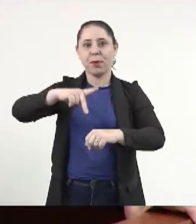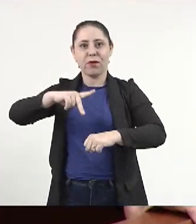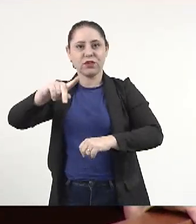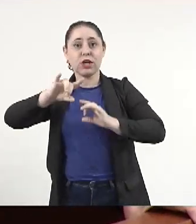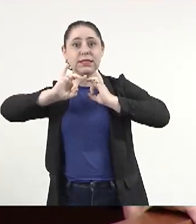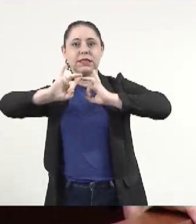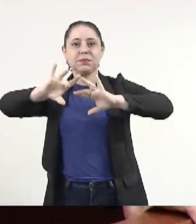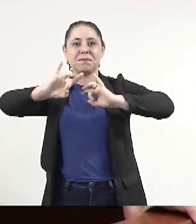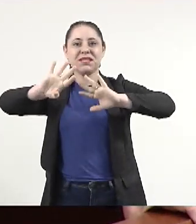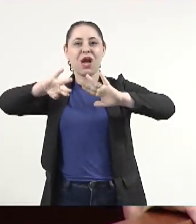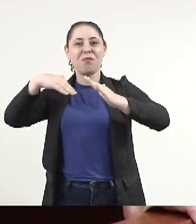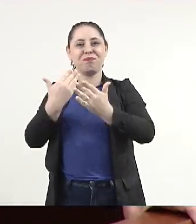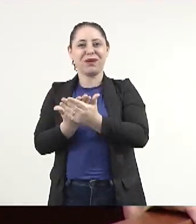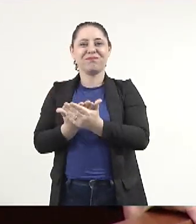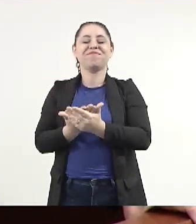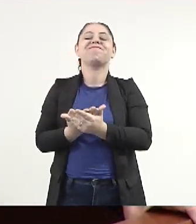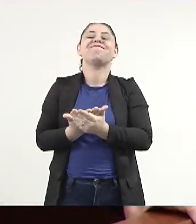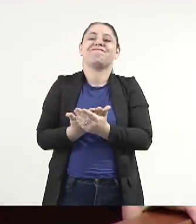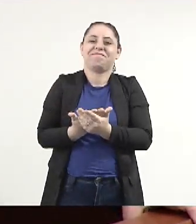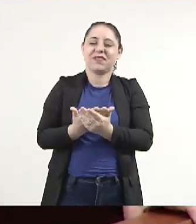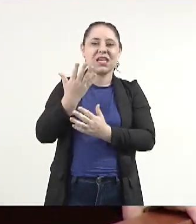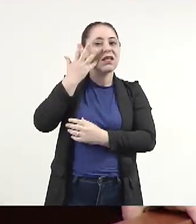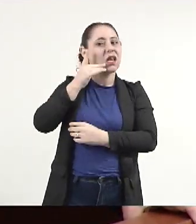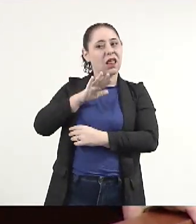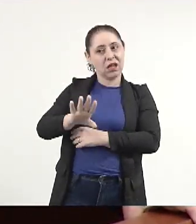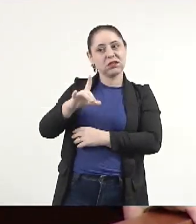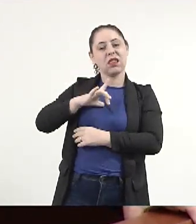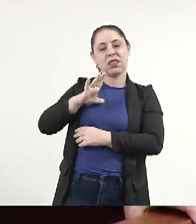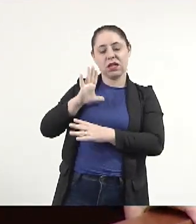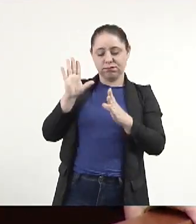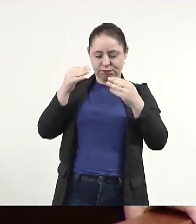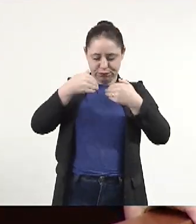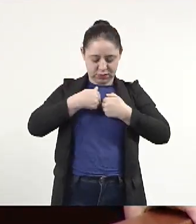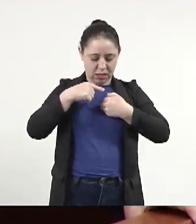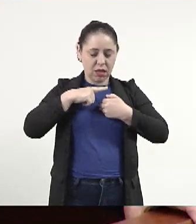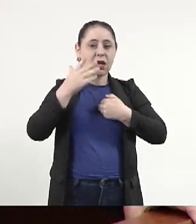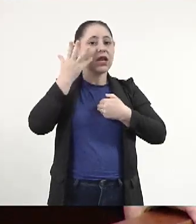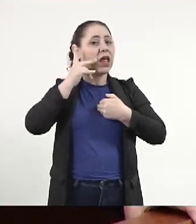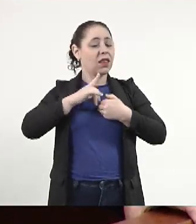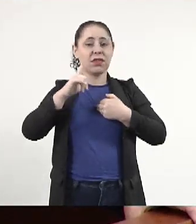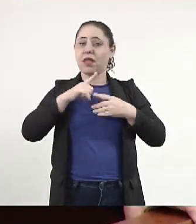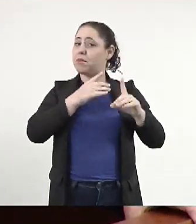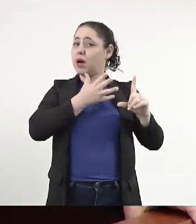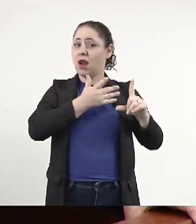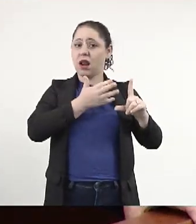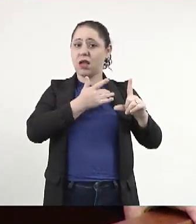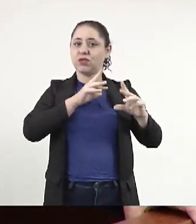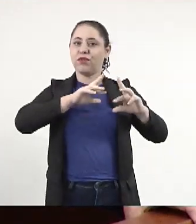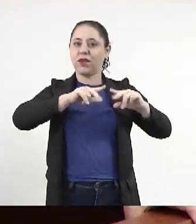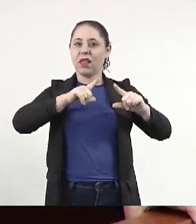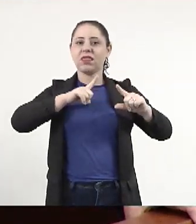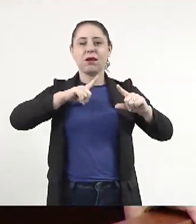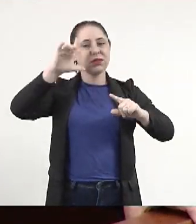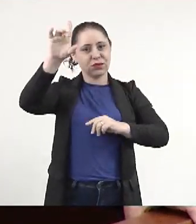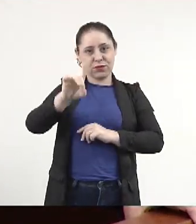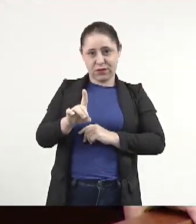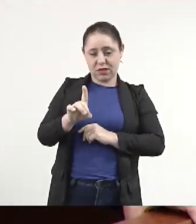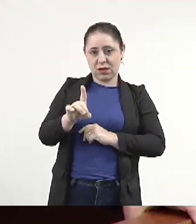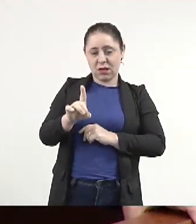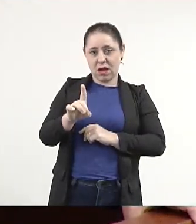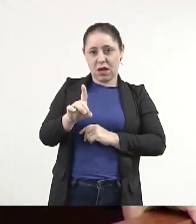professor especializado. Uma criança que tem autismo, uma criança que tem uma síndrome, que tem uma